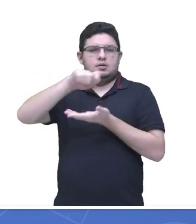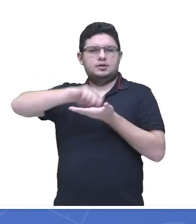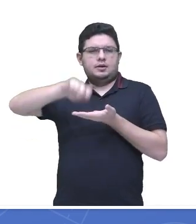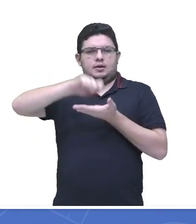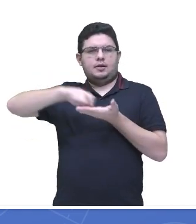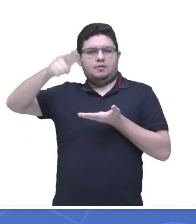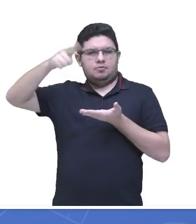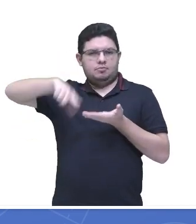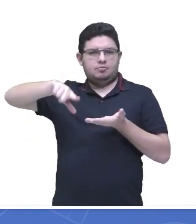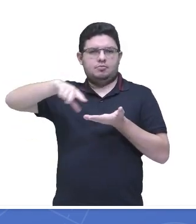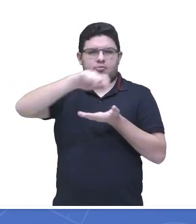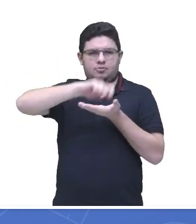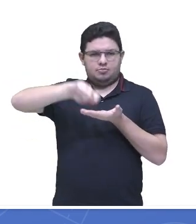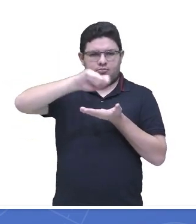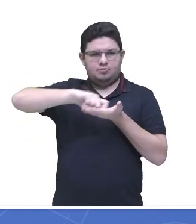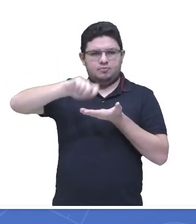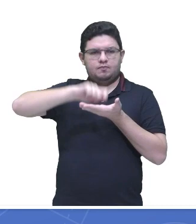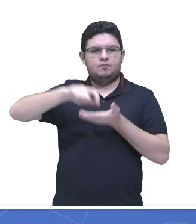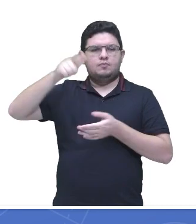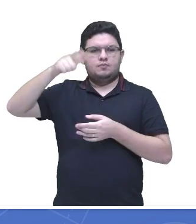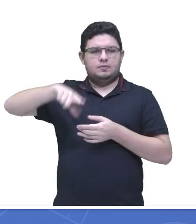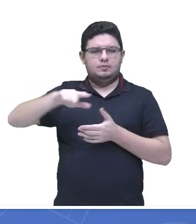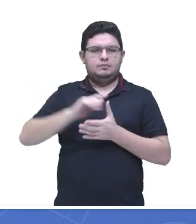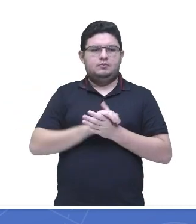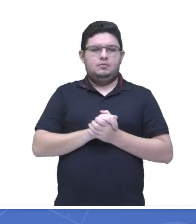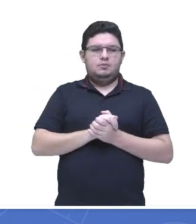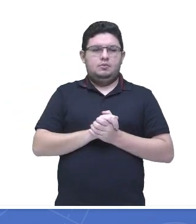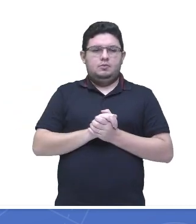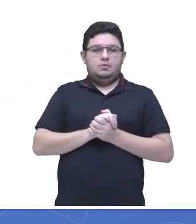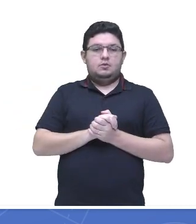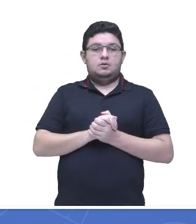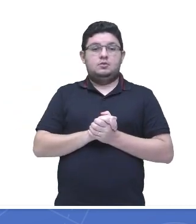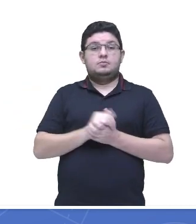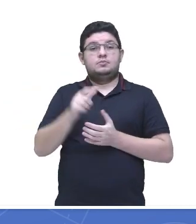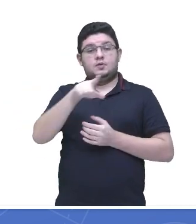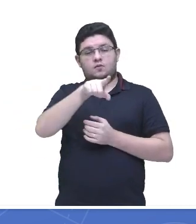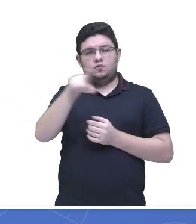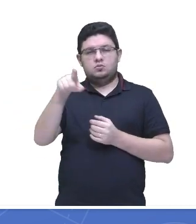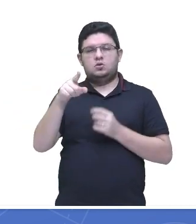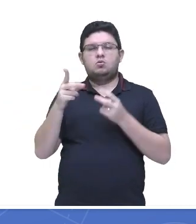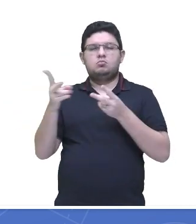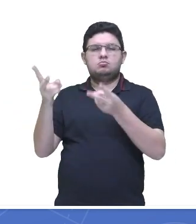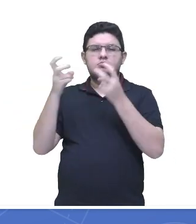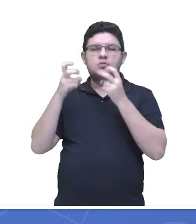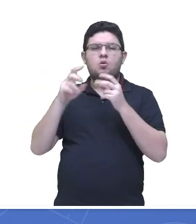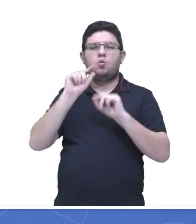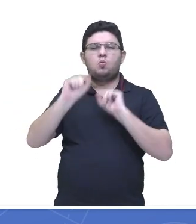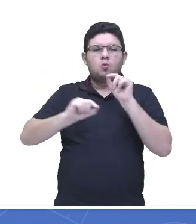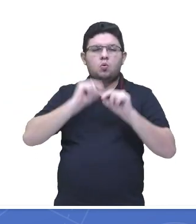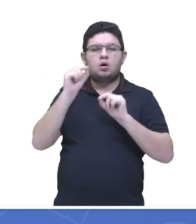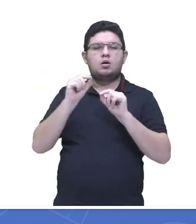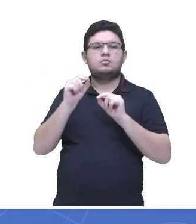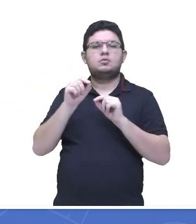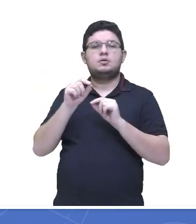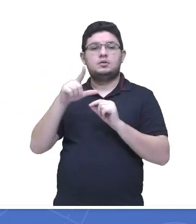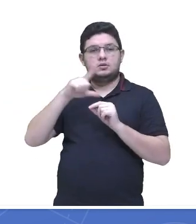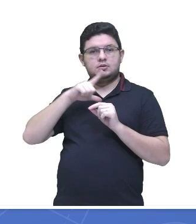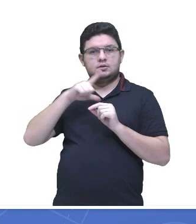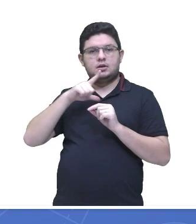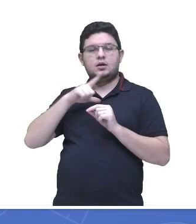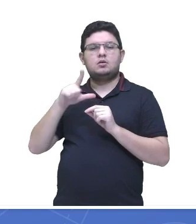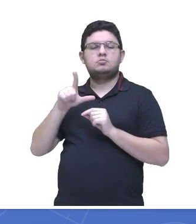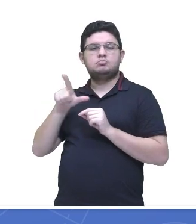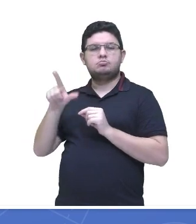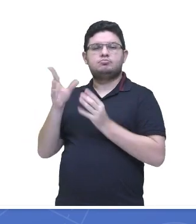outra palavra. Então, quando você observar este prefixo re,